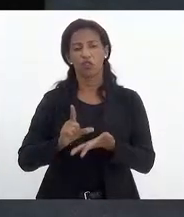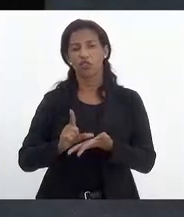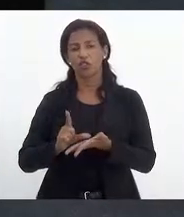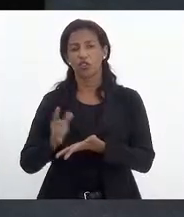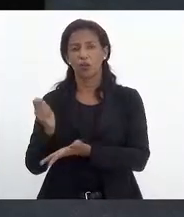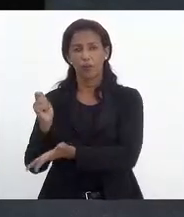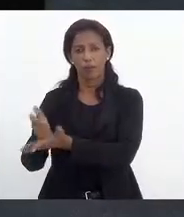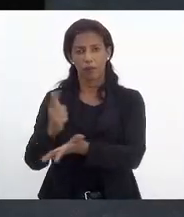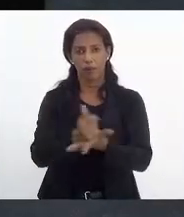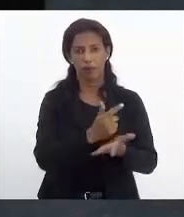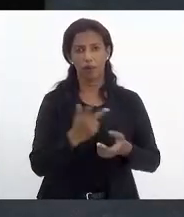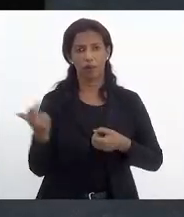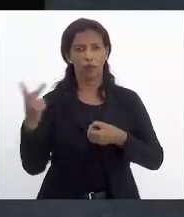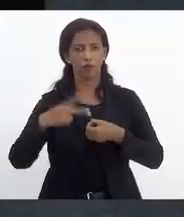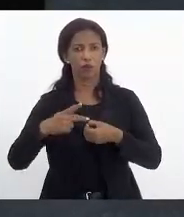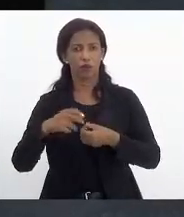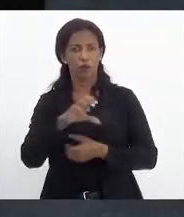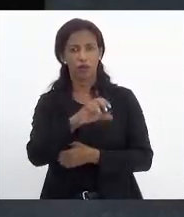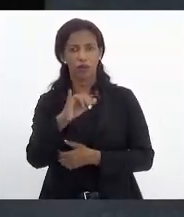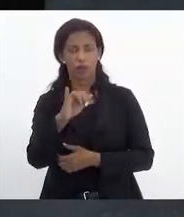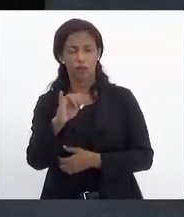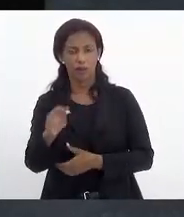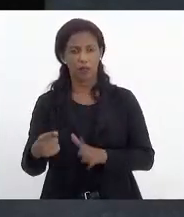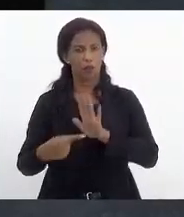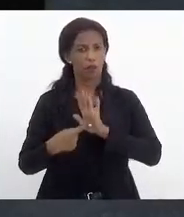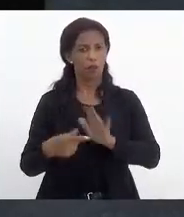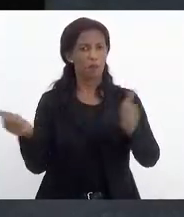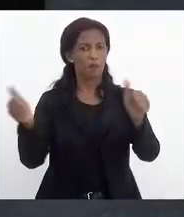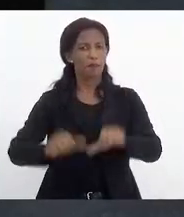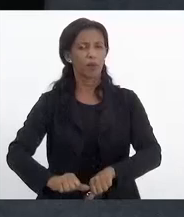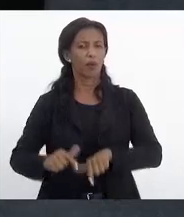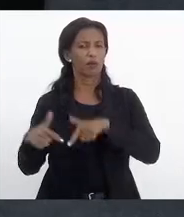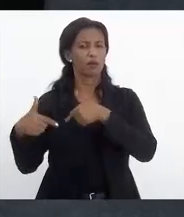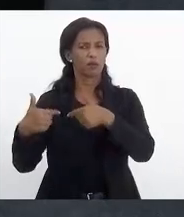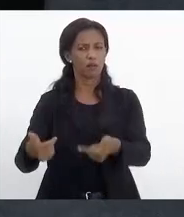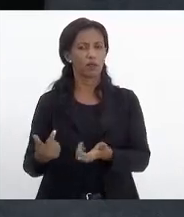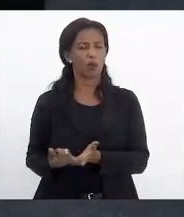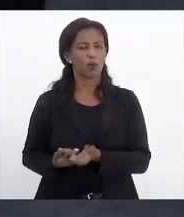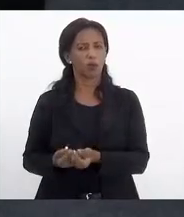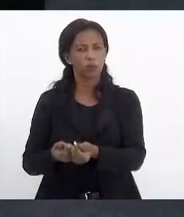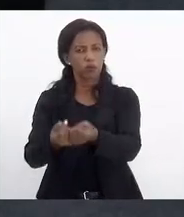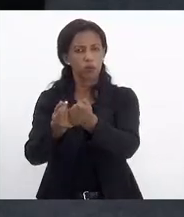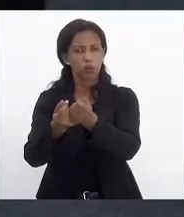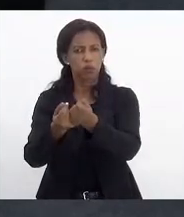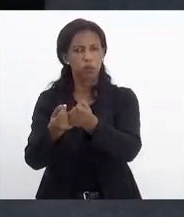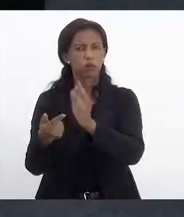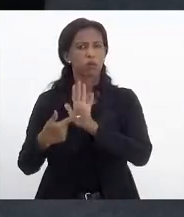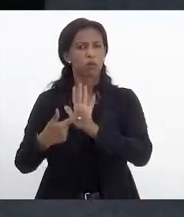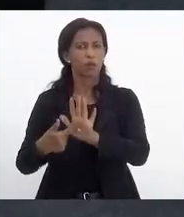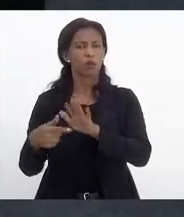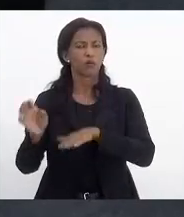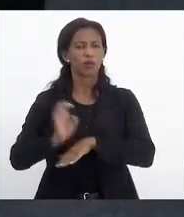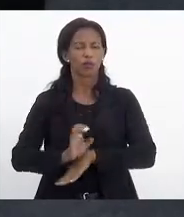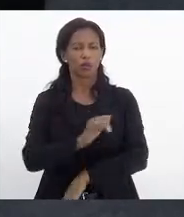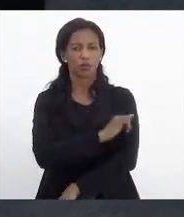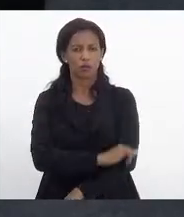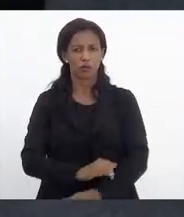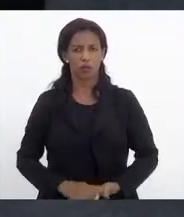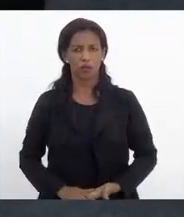royalties, que o nosso relatório da CPI denuncia como uma das piores operações financeiras lesivas ao Estado do Rio de